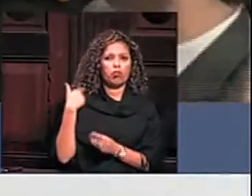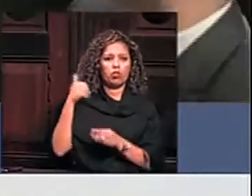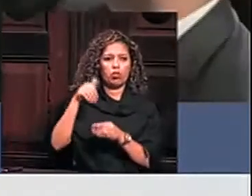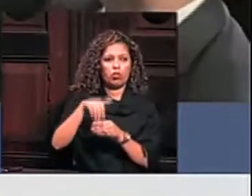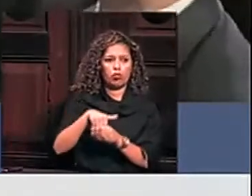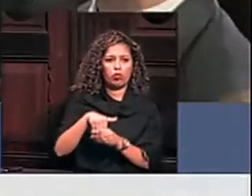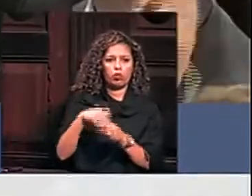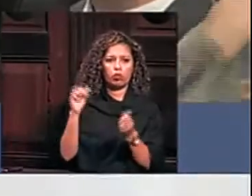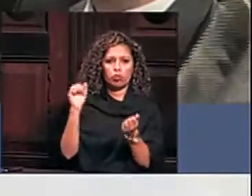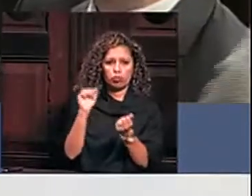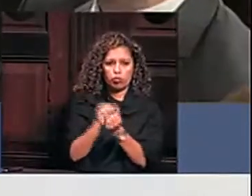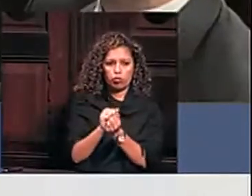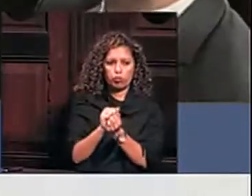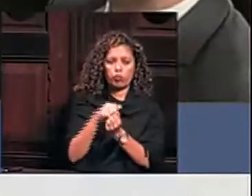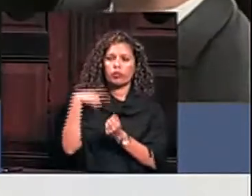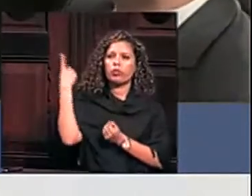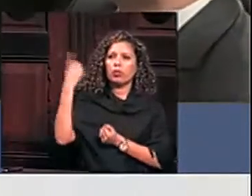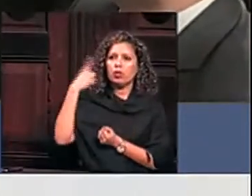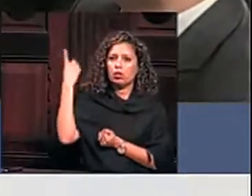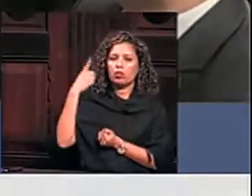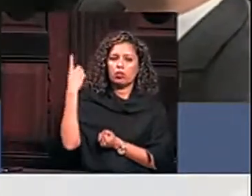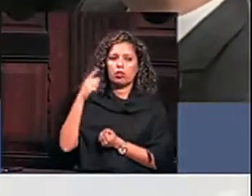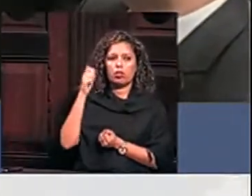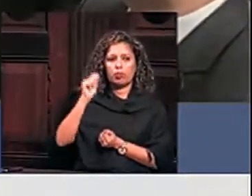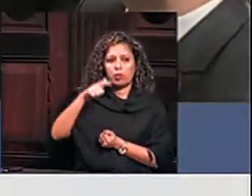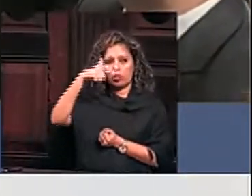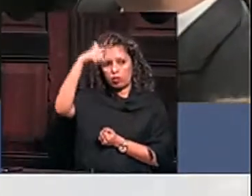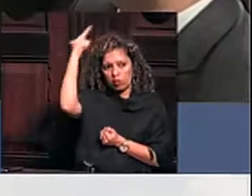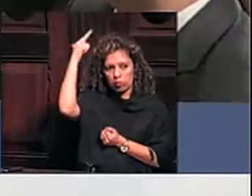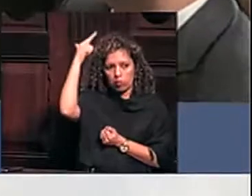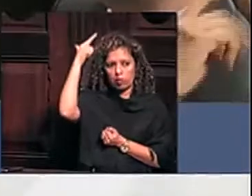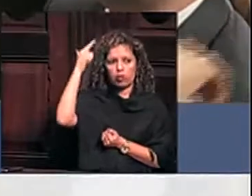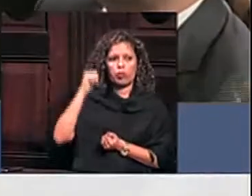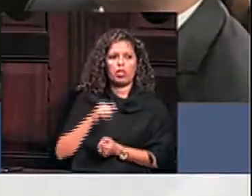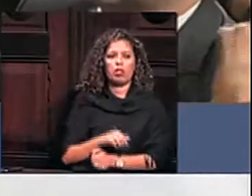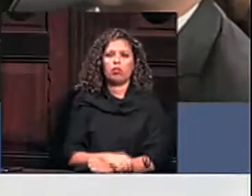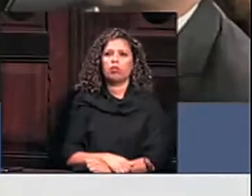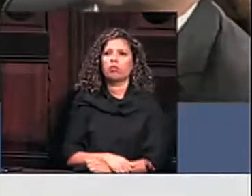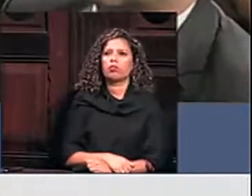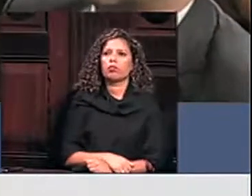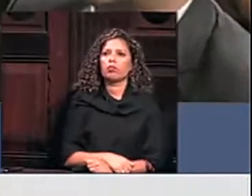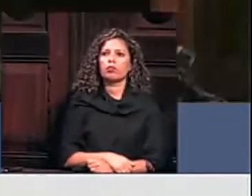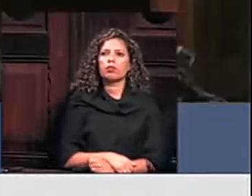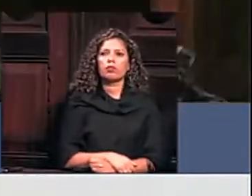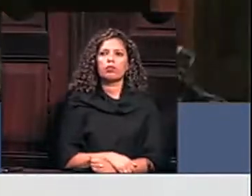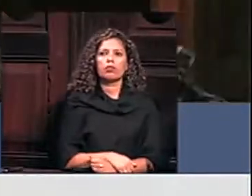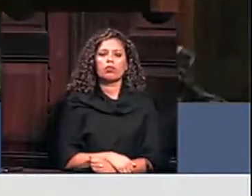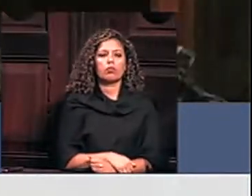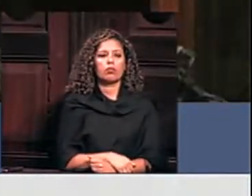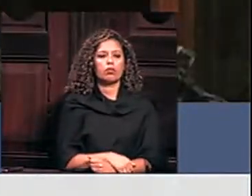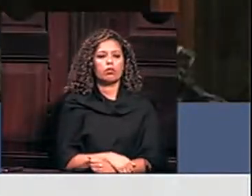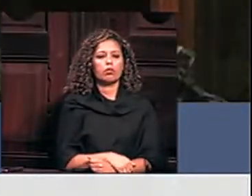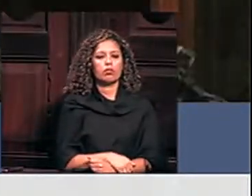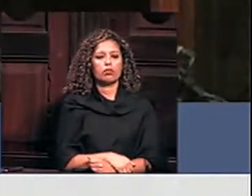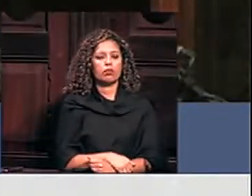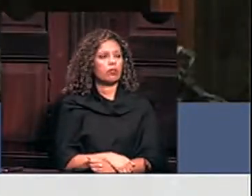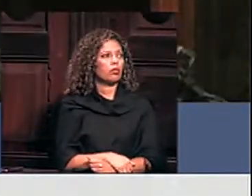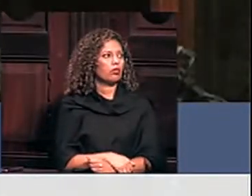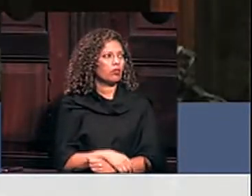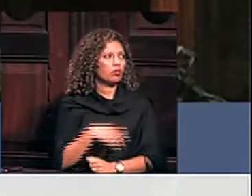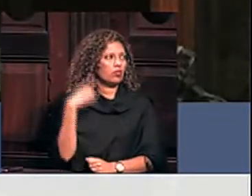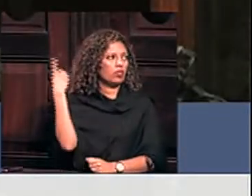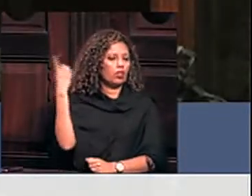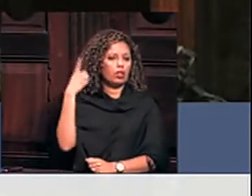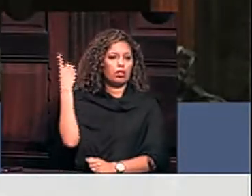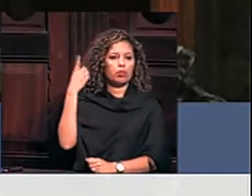com o relatório do deputado Luiz Paulo, já que ele vai preparar, ele sabe o que ele está fazendo. Parabéns. Pela Comissão de Transporte, deputado